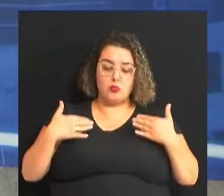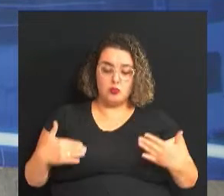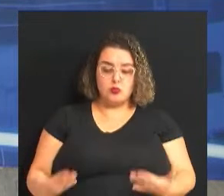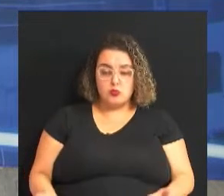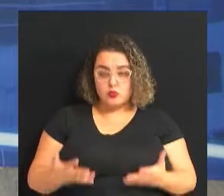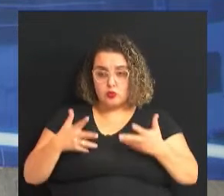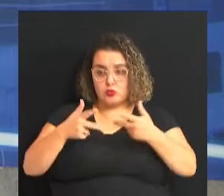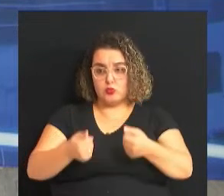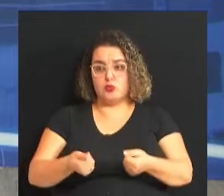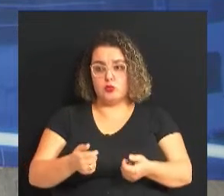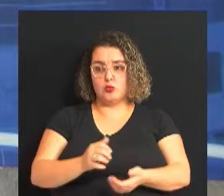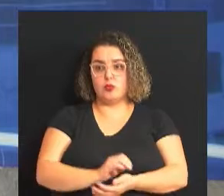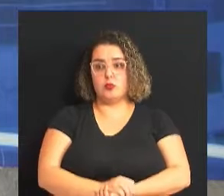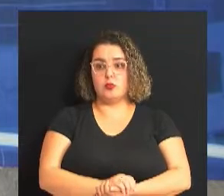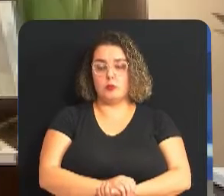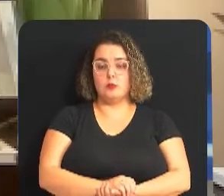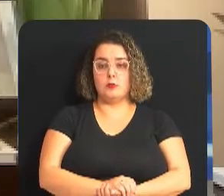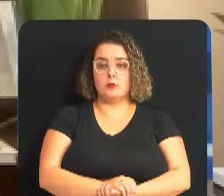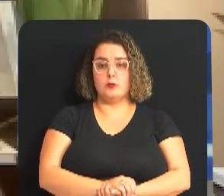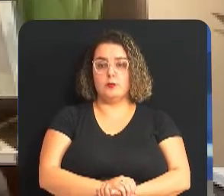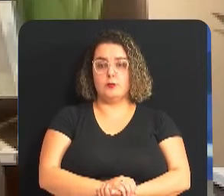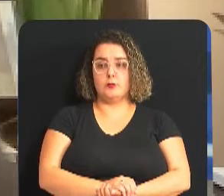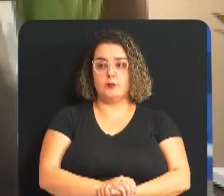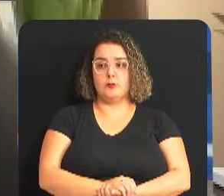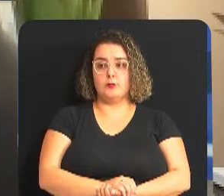né, que ele integra.